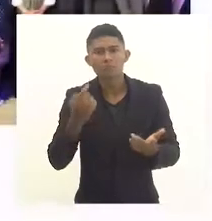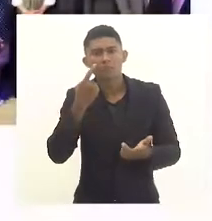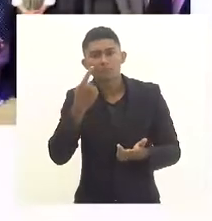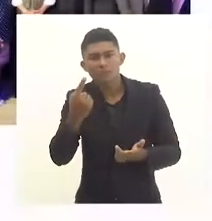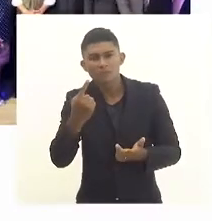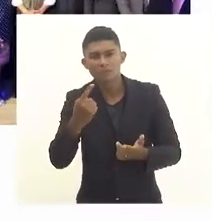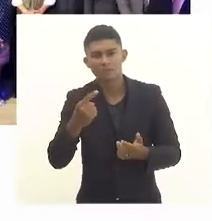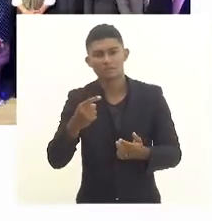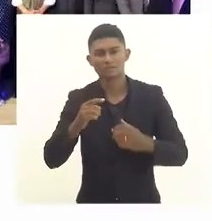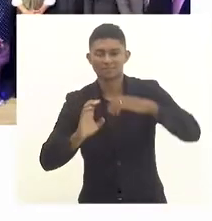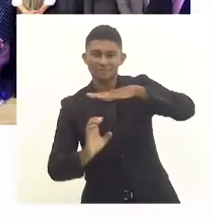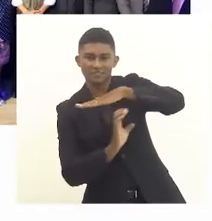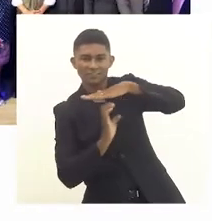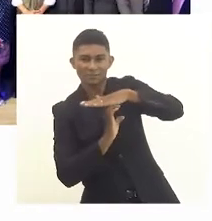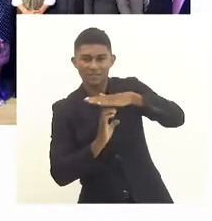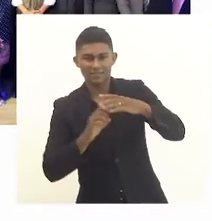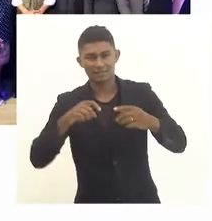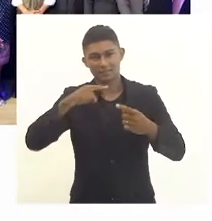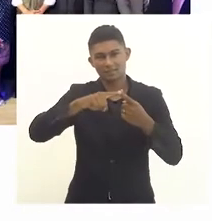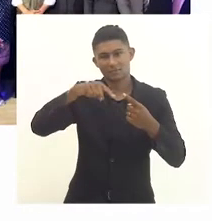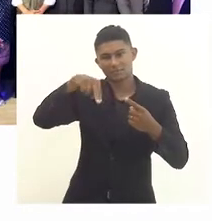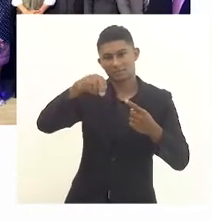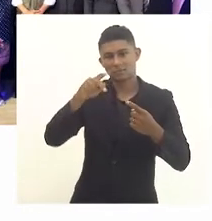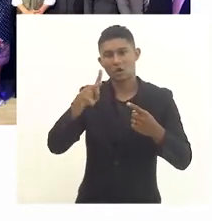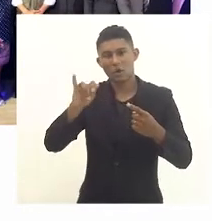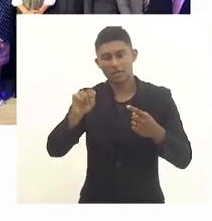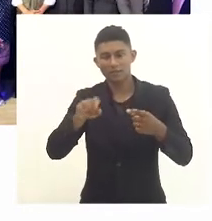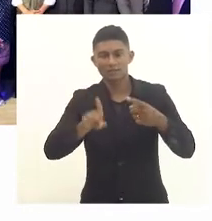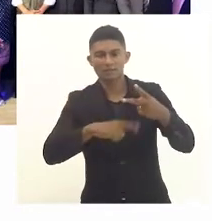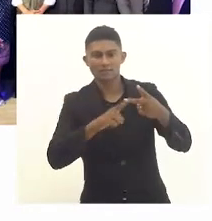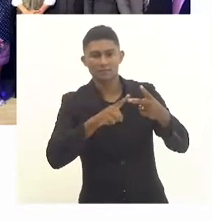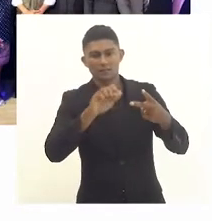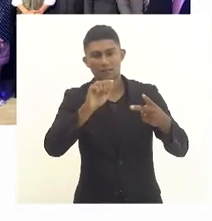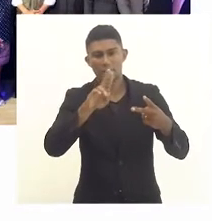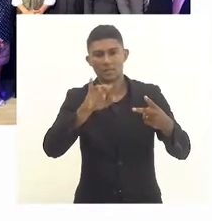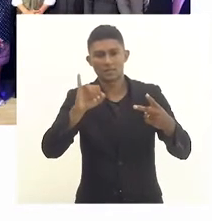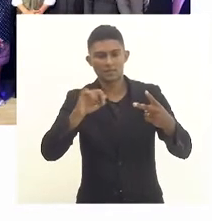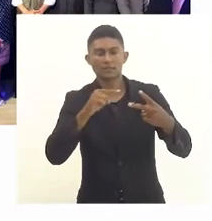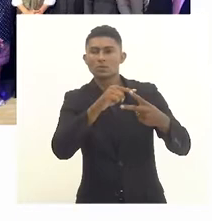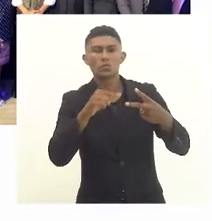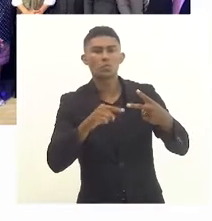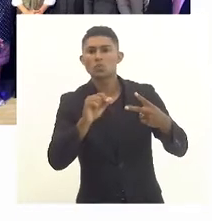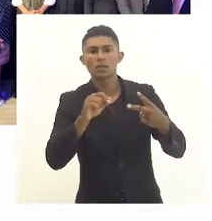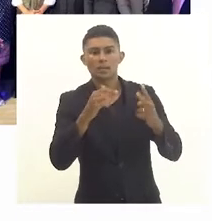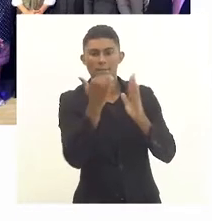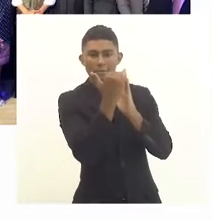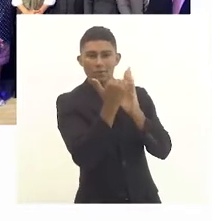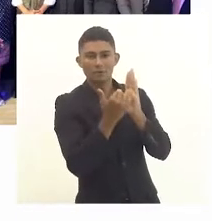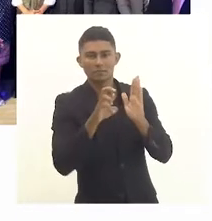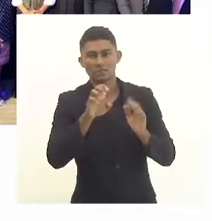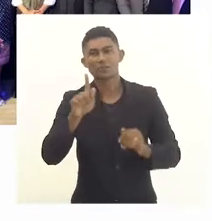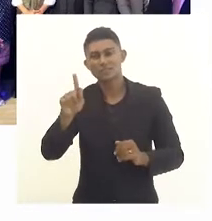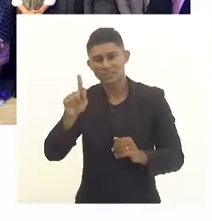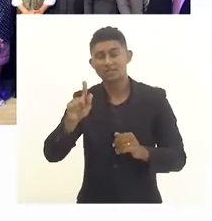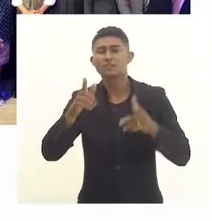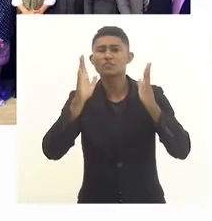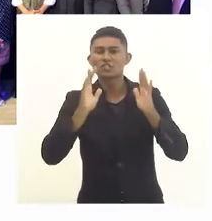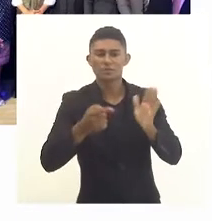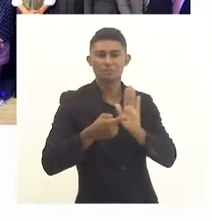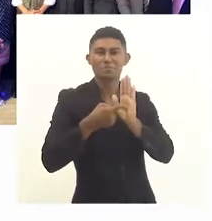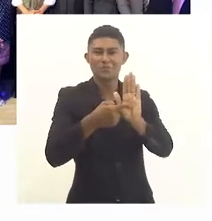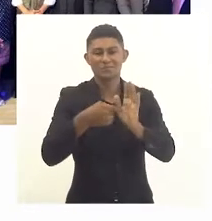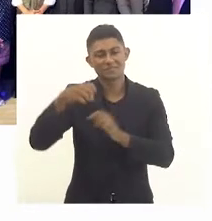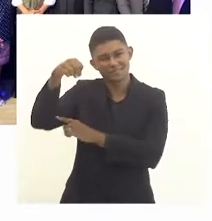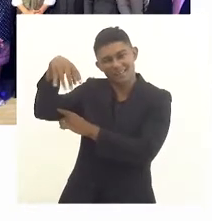nosso parceiro de 5G, o programa Conecta 5G, do qual, além de tudo que a gente já mostrou aqui da questão da